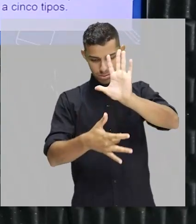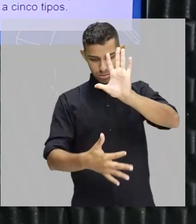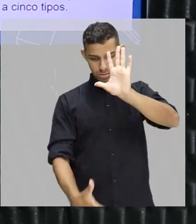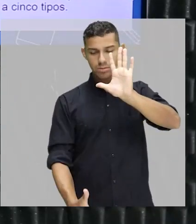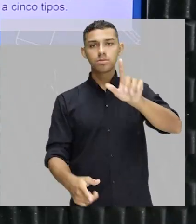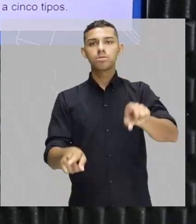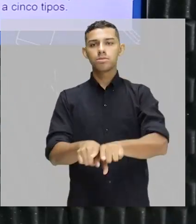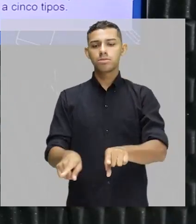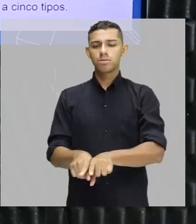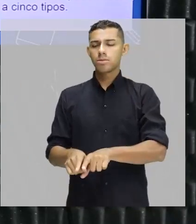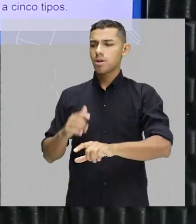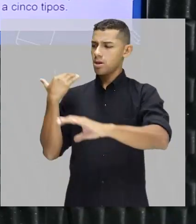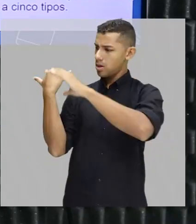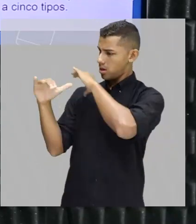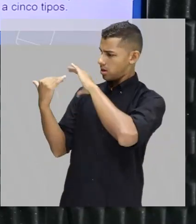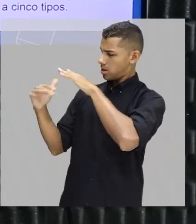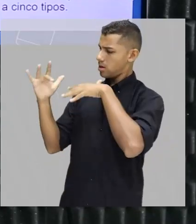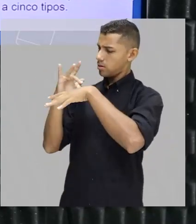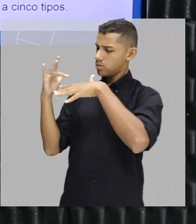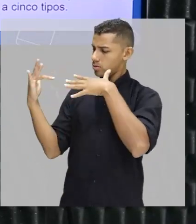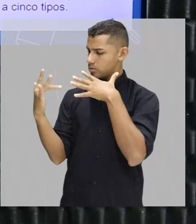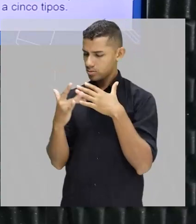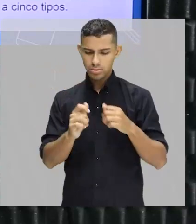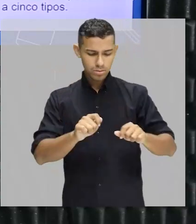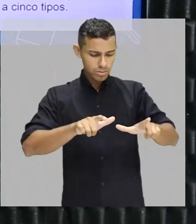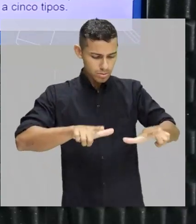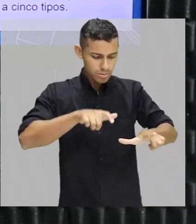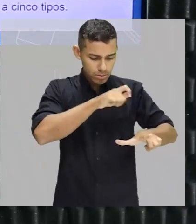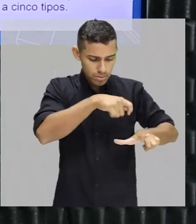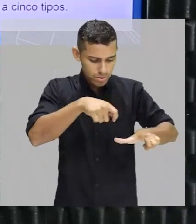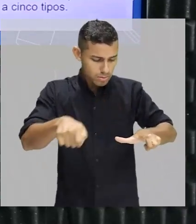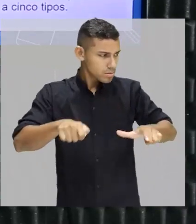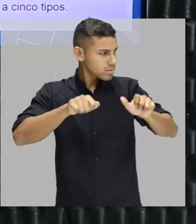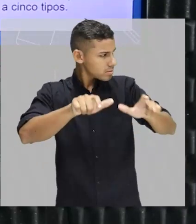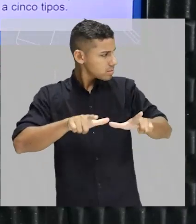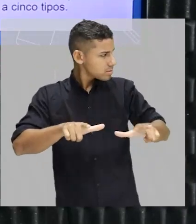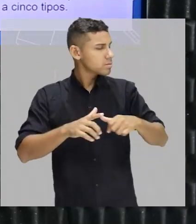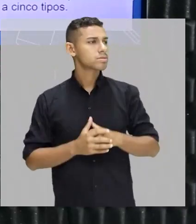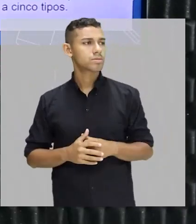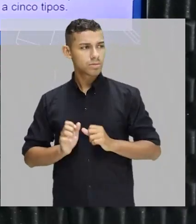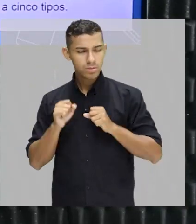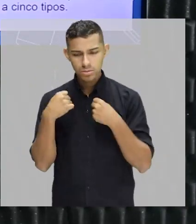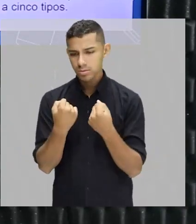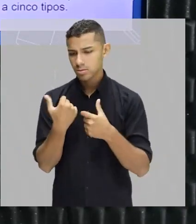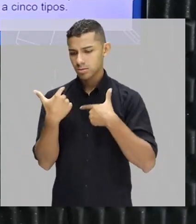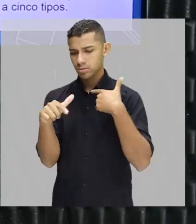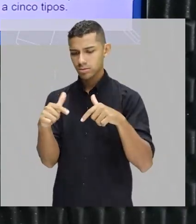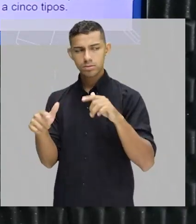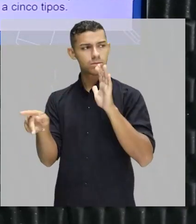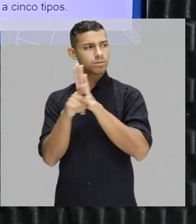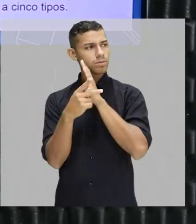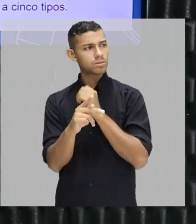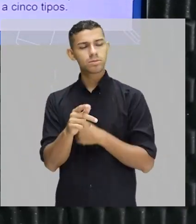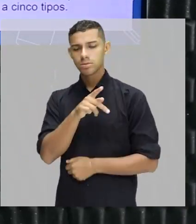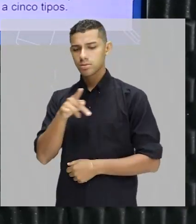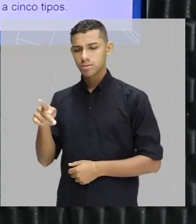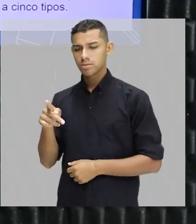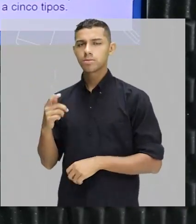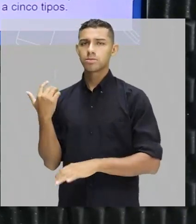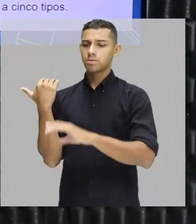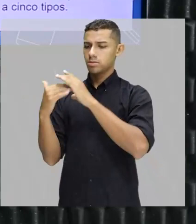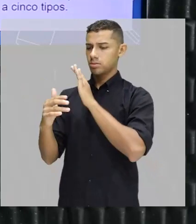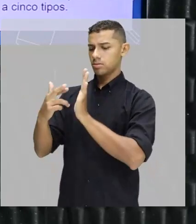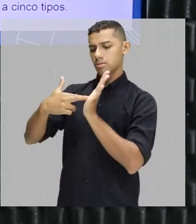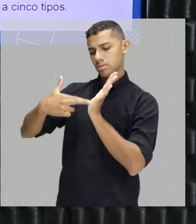redes sociais, quando você escreve um bilhetinho, quando você faz um trabalho que o professor passou, quando você escreve